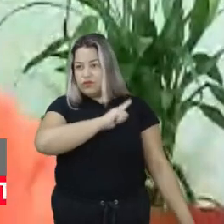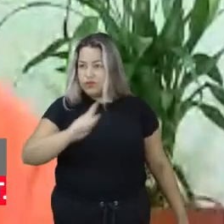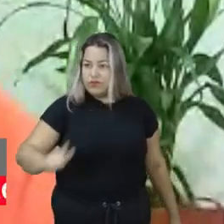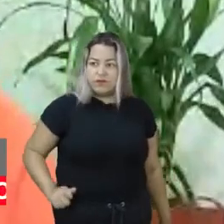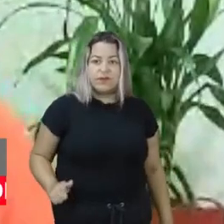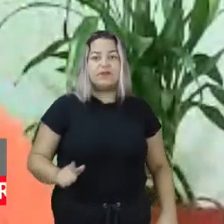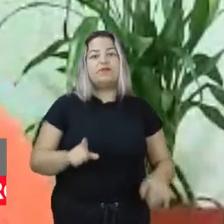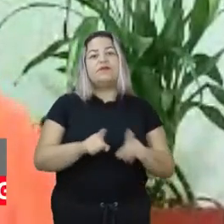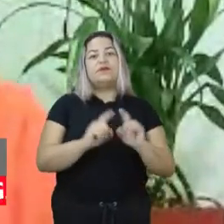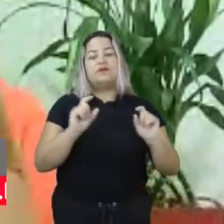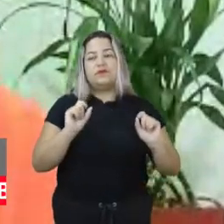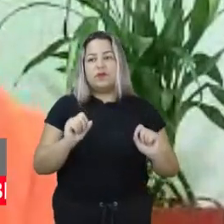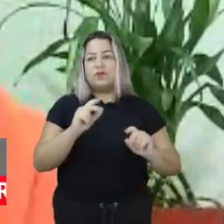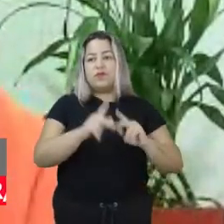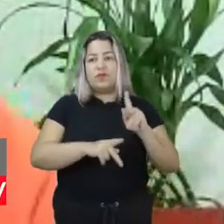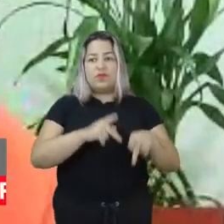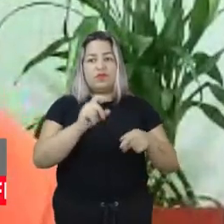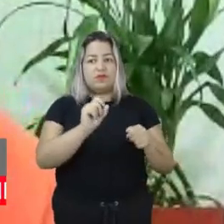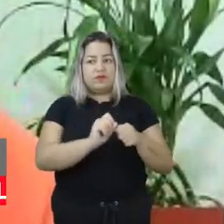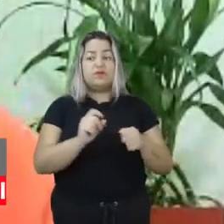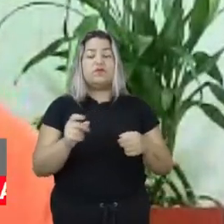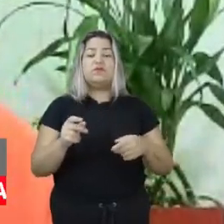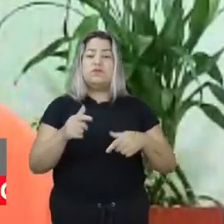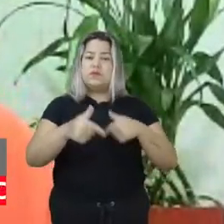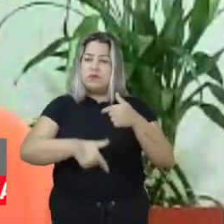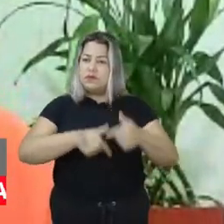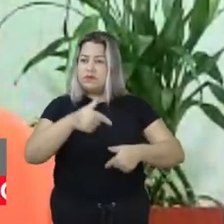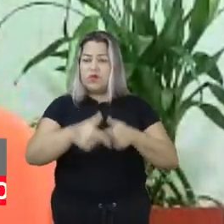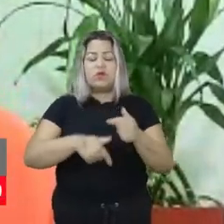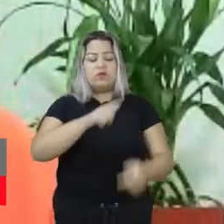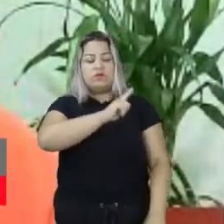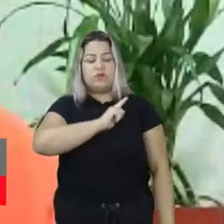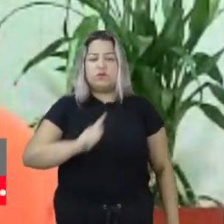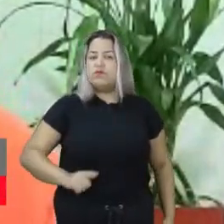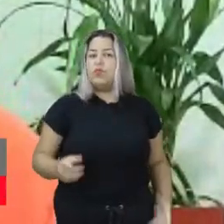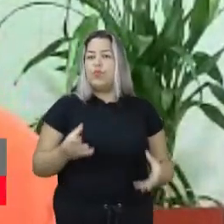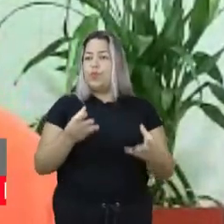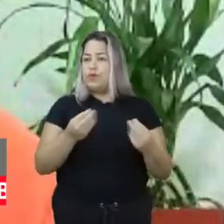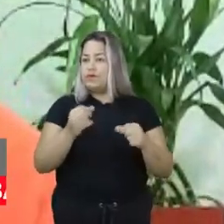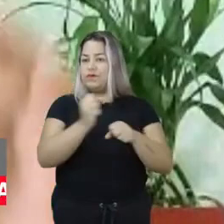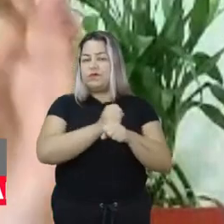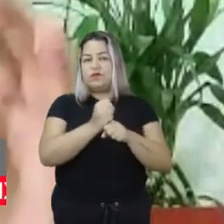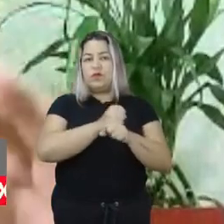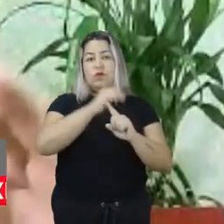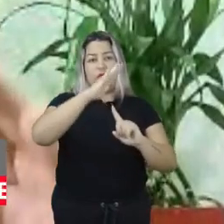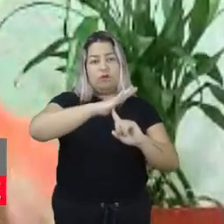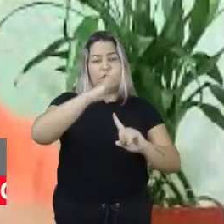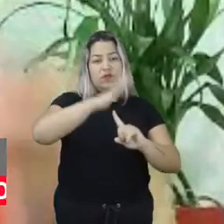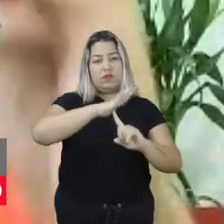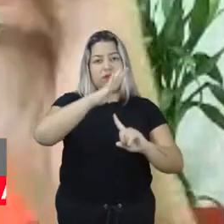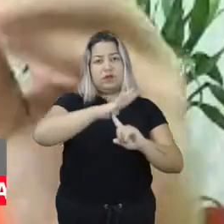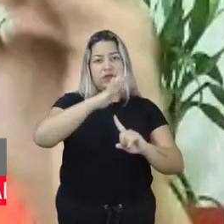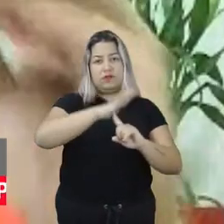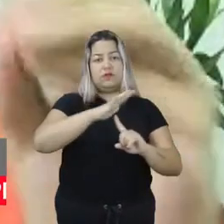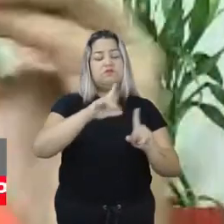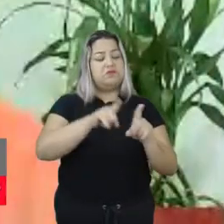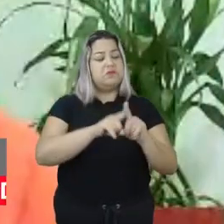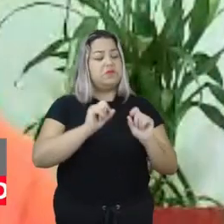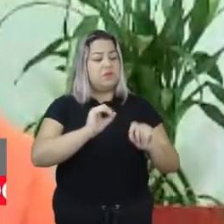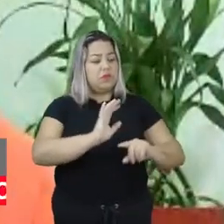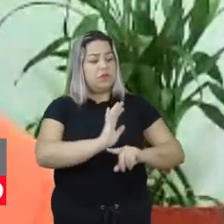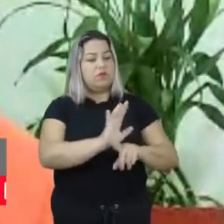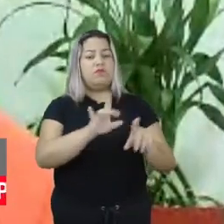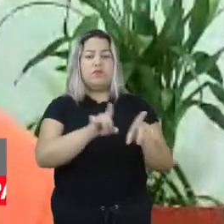coisa à disposição da população e em efetividade, parece que estamos governando há muito tempo. E o Paraná contemplado na primeira fileira